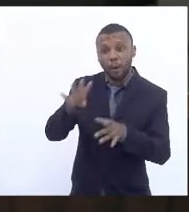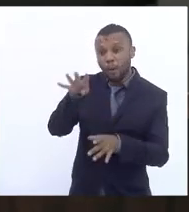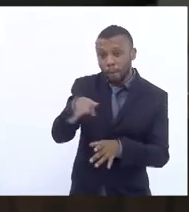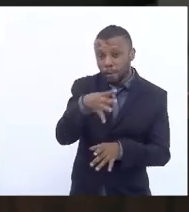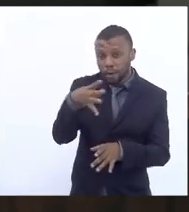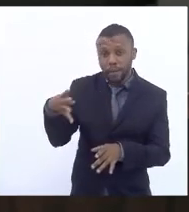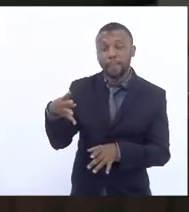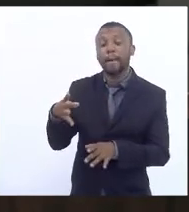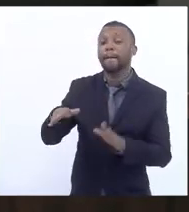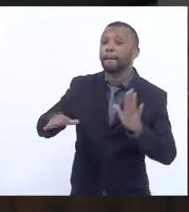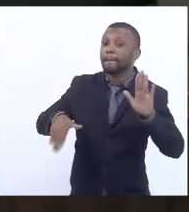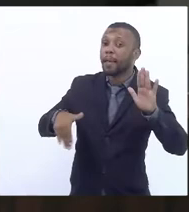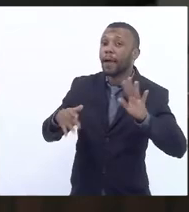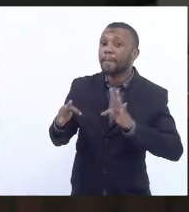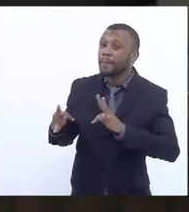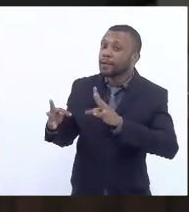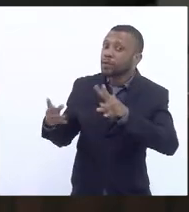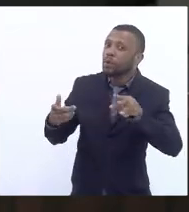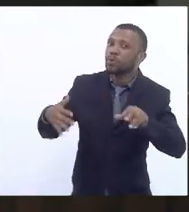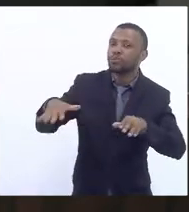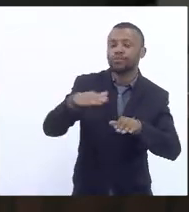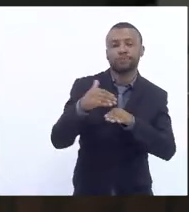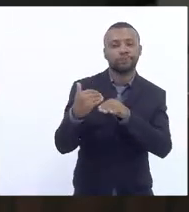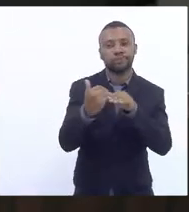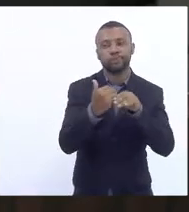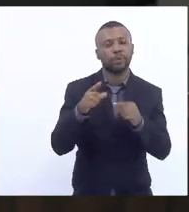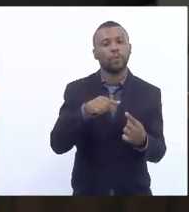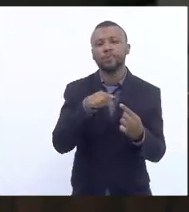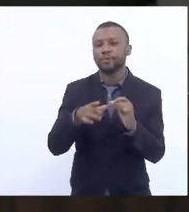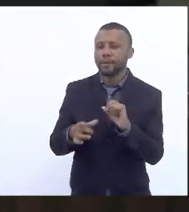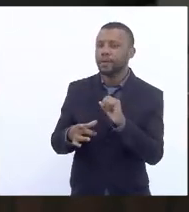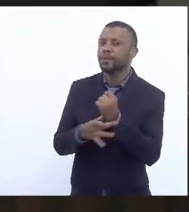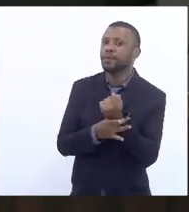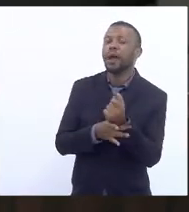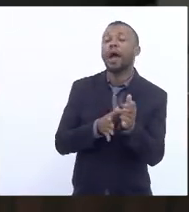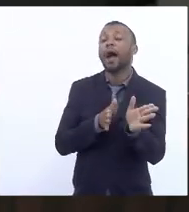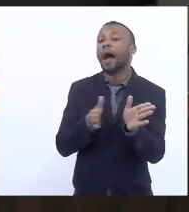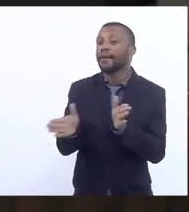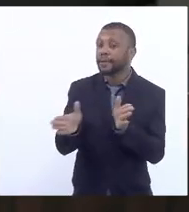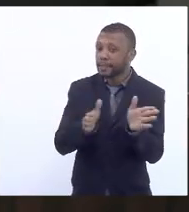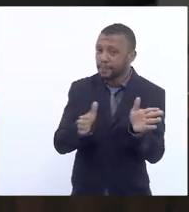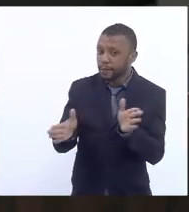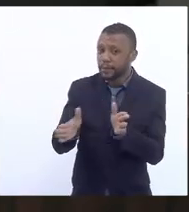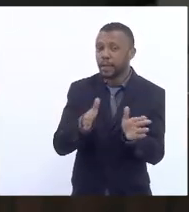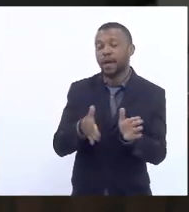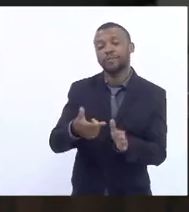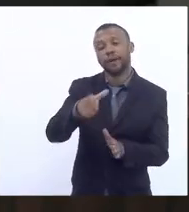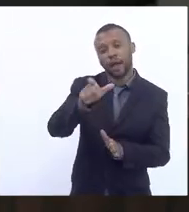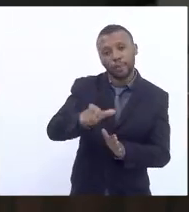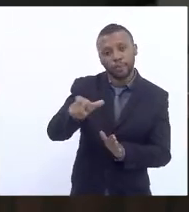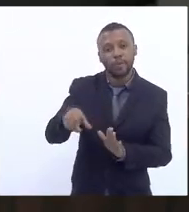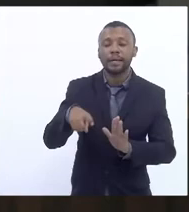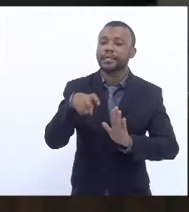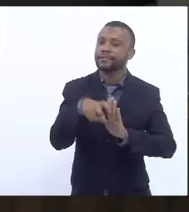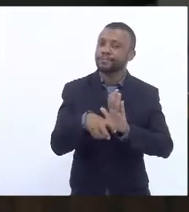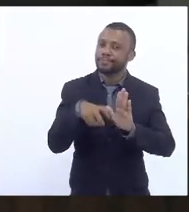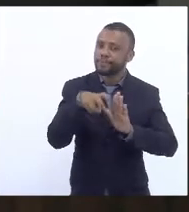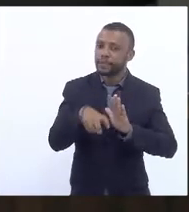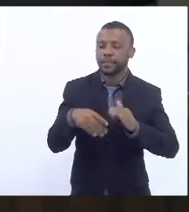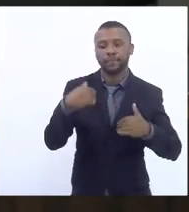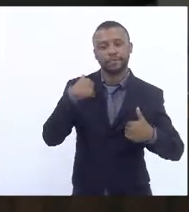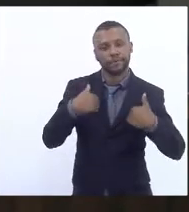no âmbito do Estado do Rio de Janeiro, visando garantir e facilitar a acessibilidade às pessoas portadoras de deficiência